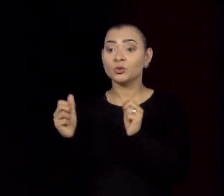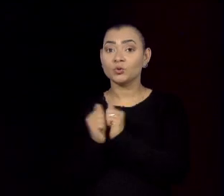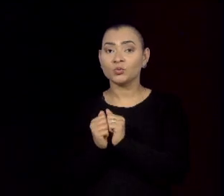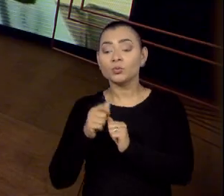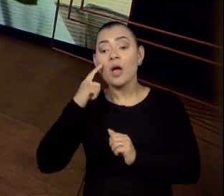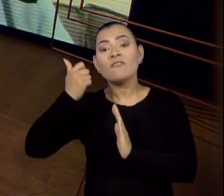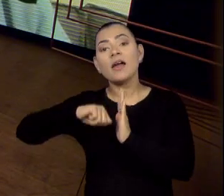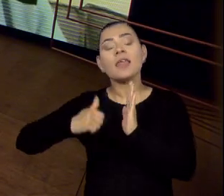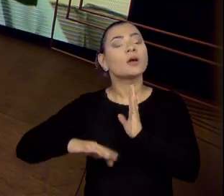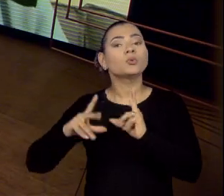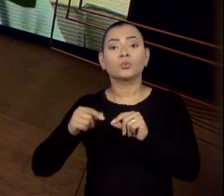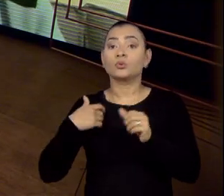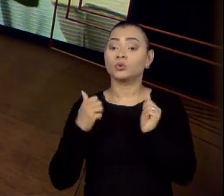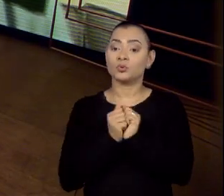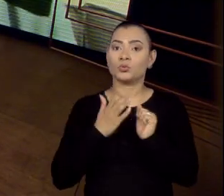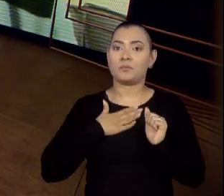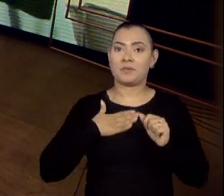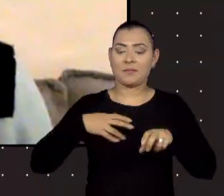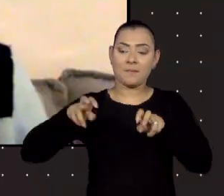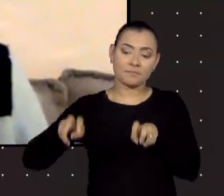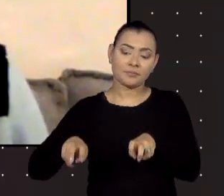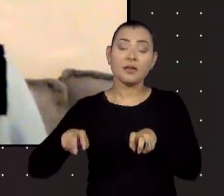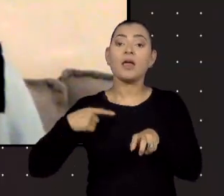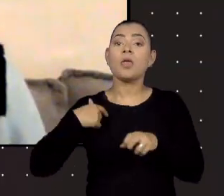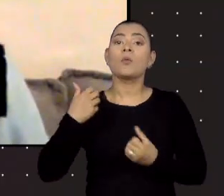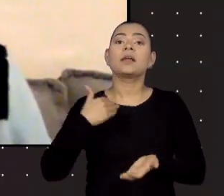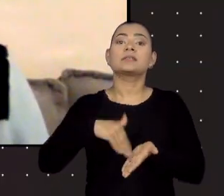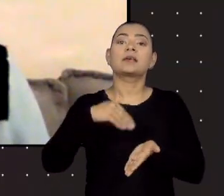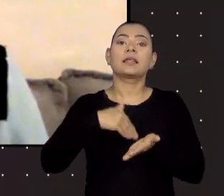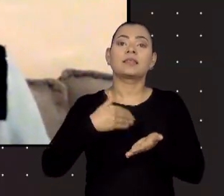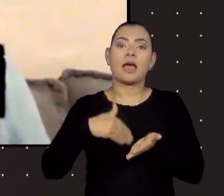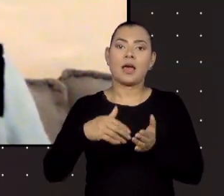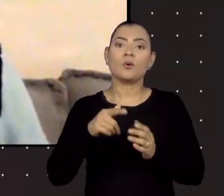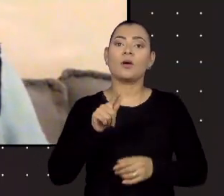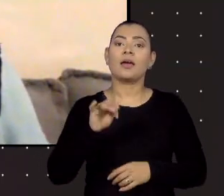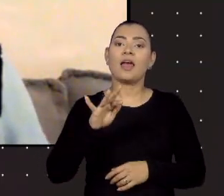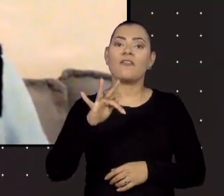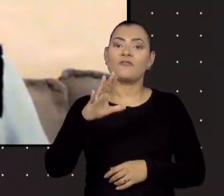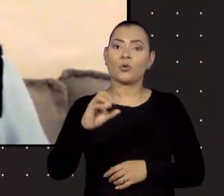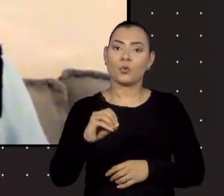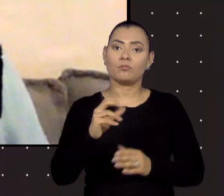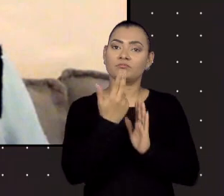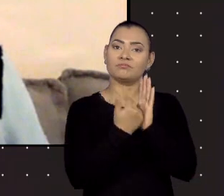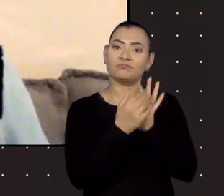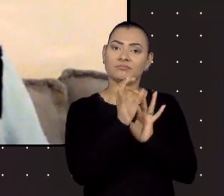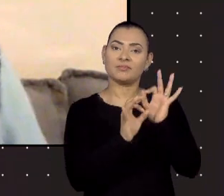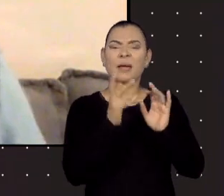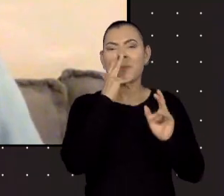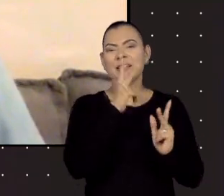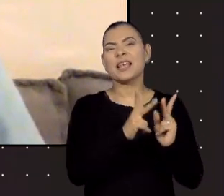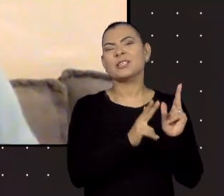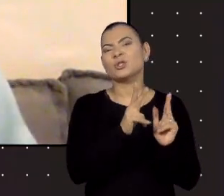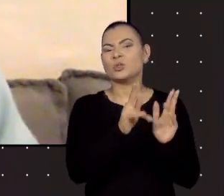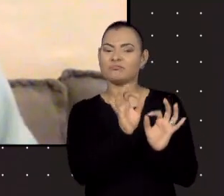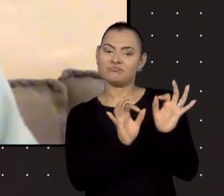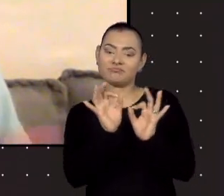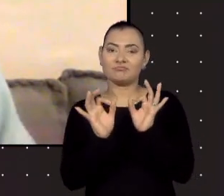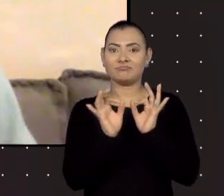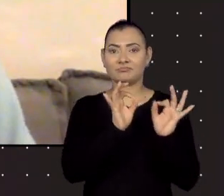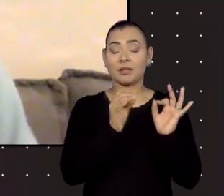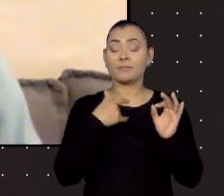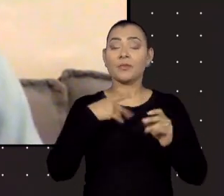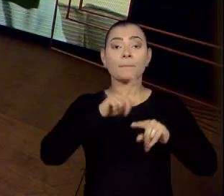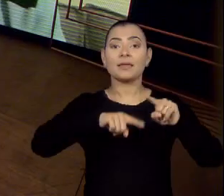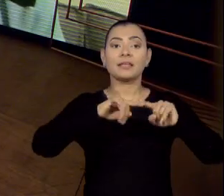Ao lado da minha, por quê? Porque eu era secretário gráfico. Seria hoje, talvez, o editor, não tinha secretário gráfico. Eu